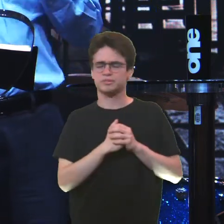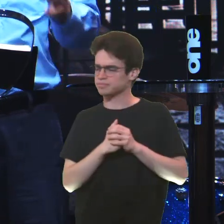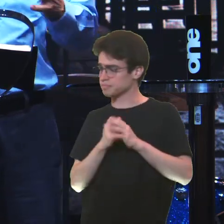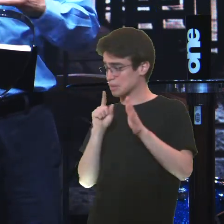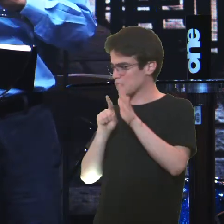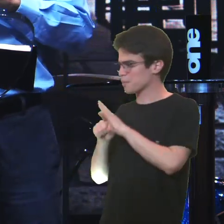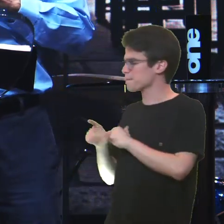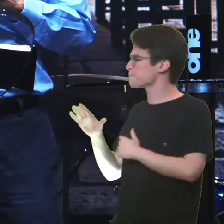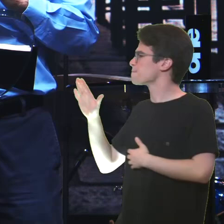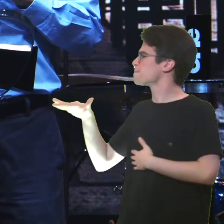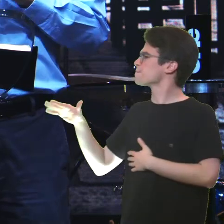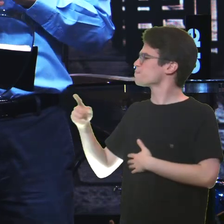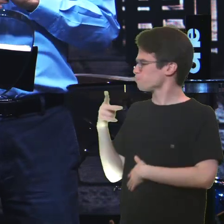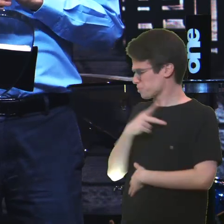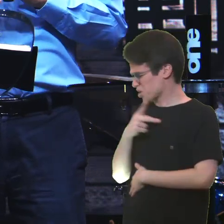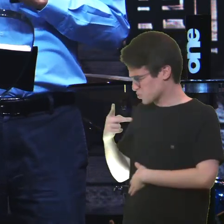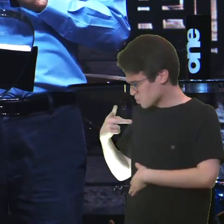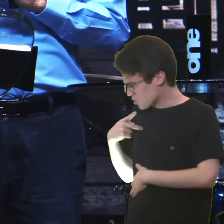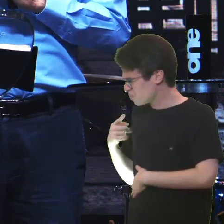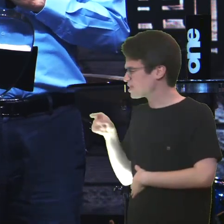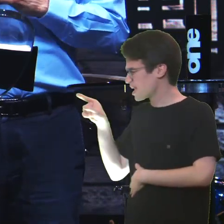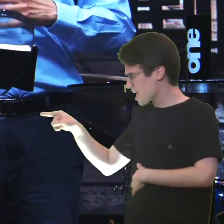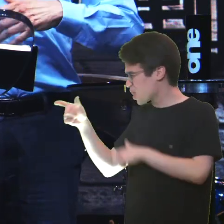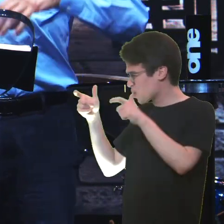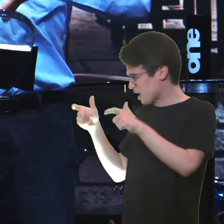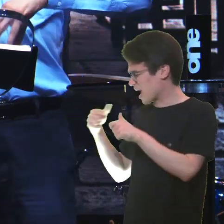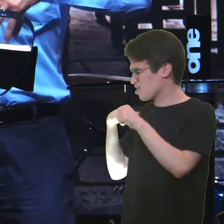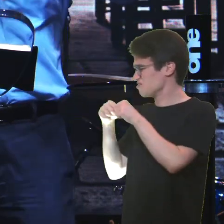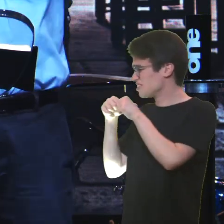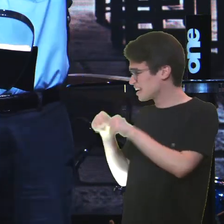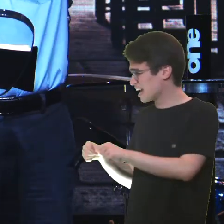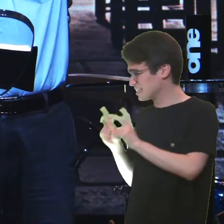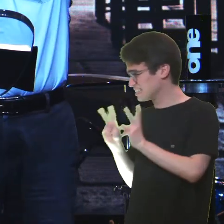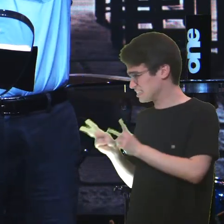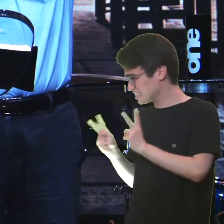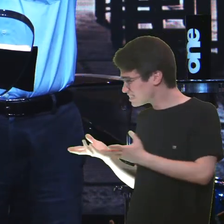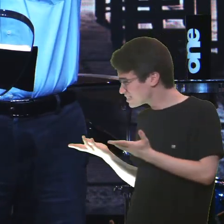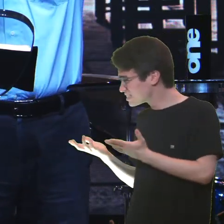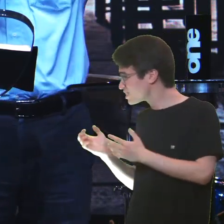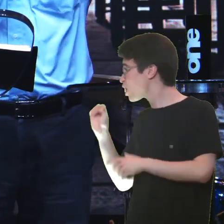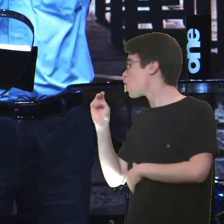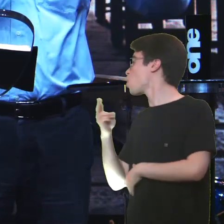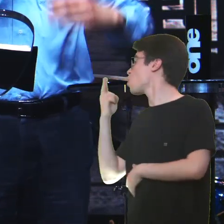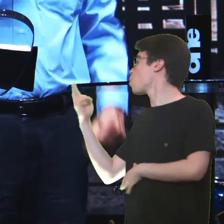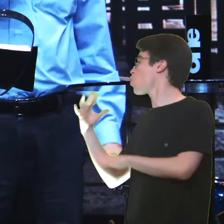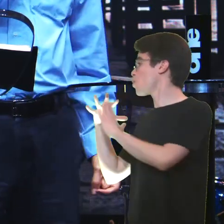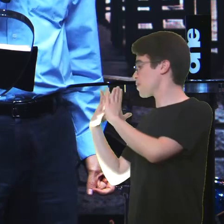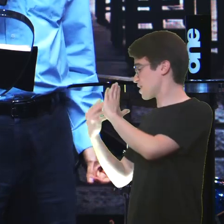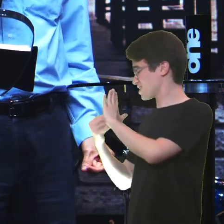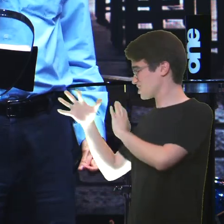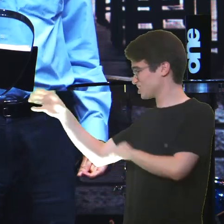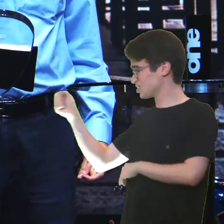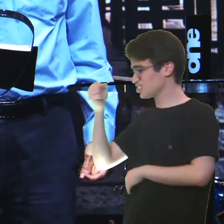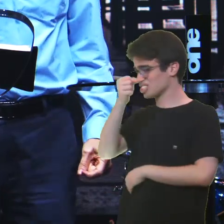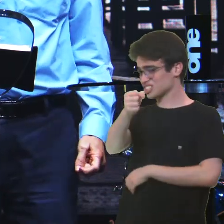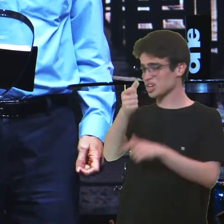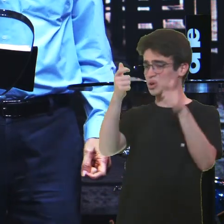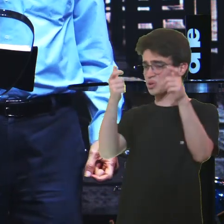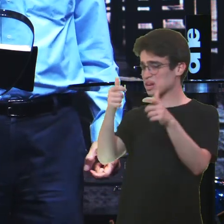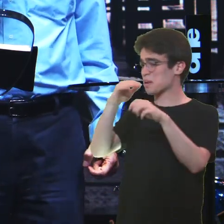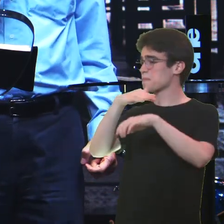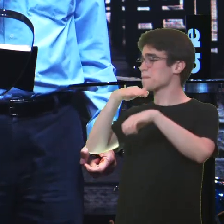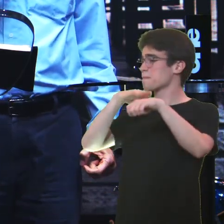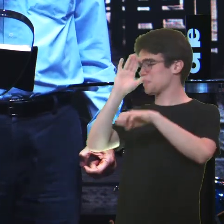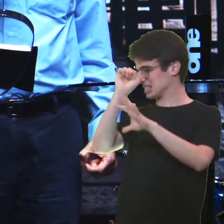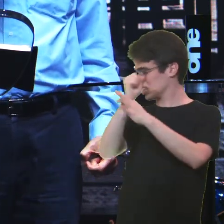seguir en ese lugar era: irmão, eu devo continuar nesse lugar? o debo sacar la iglesia a Ou devo una zona más tirar a segura? igreja e levá-la a uma região